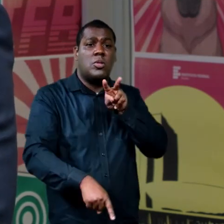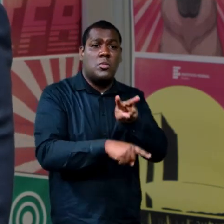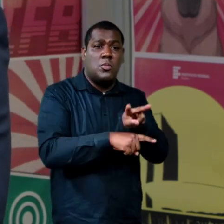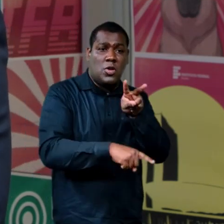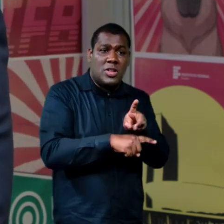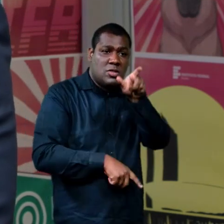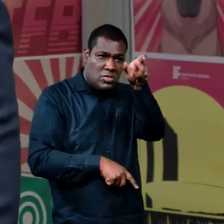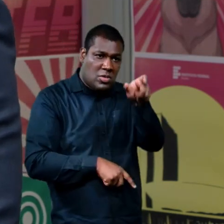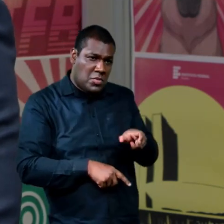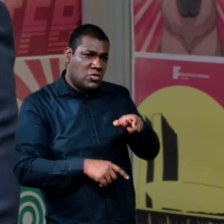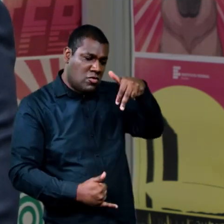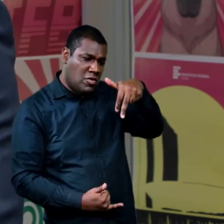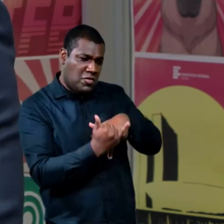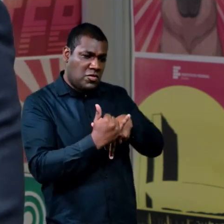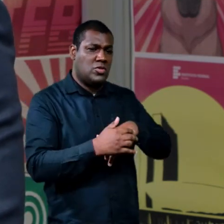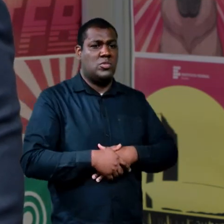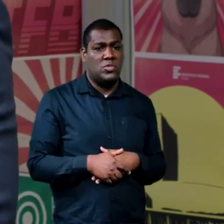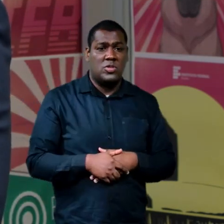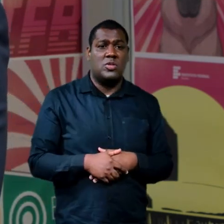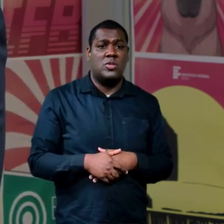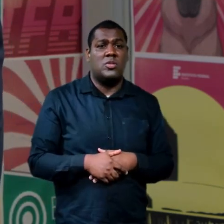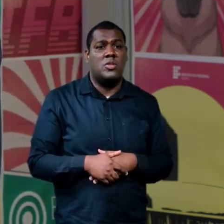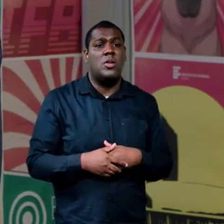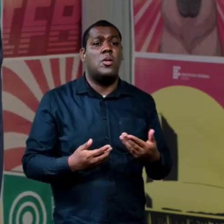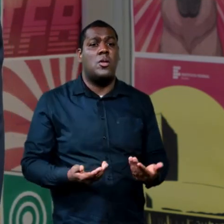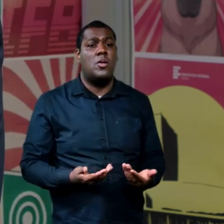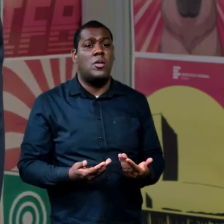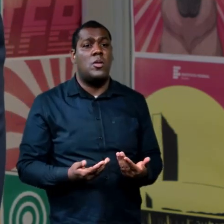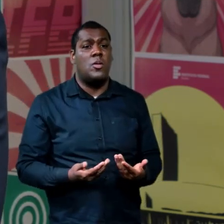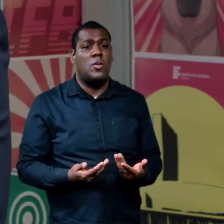podemos, por exemplo, em determinadas situações,